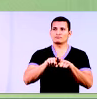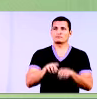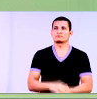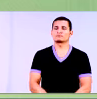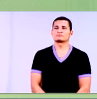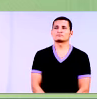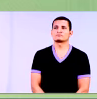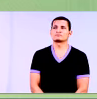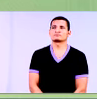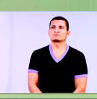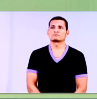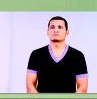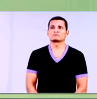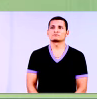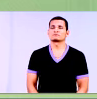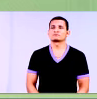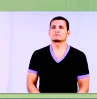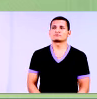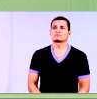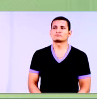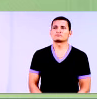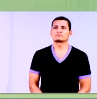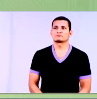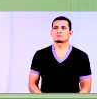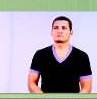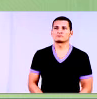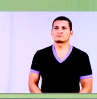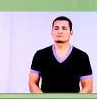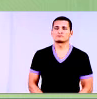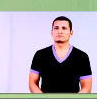Registrador é uma memória, ok?